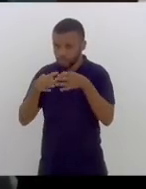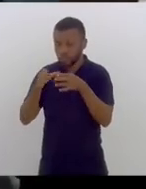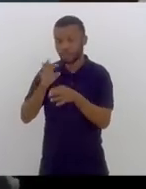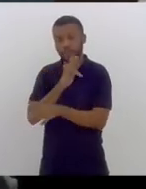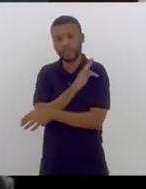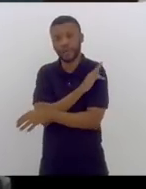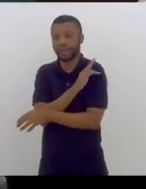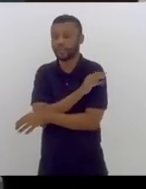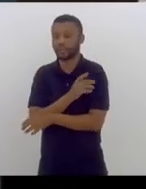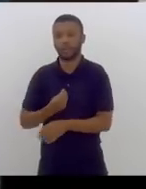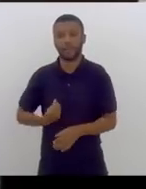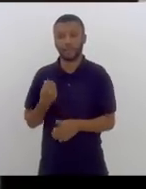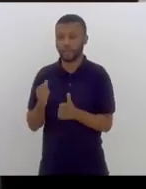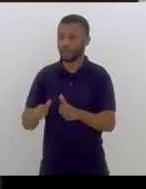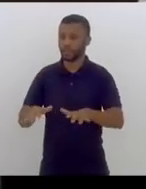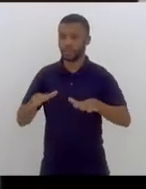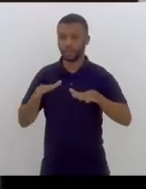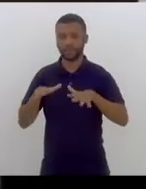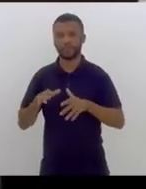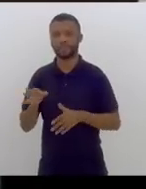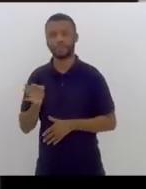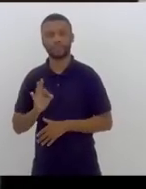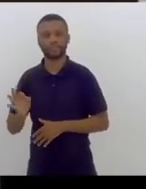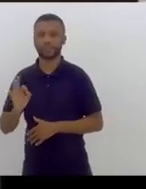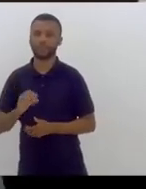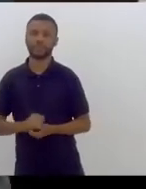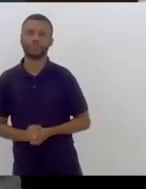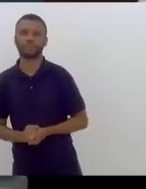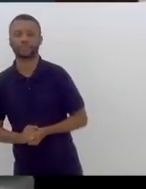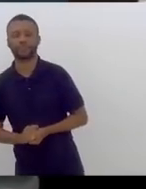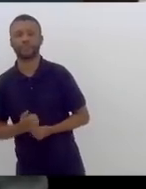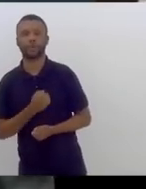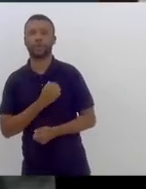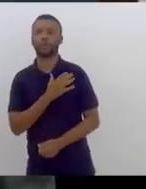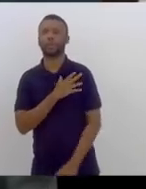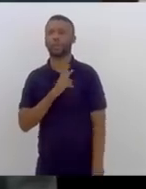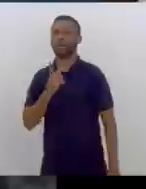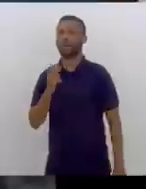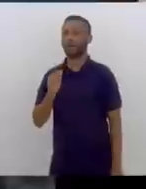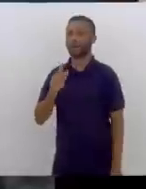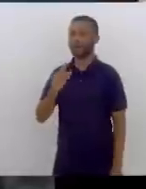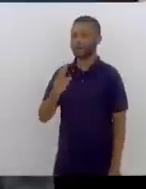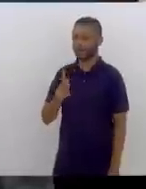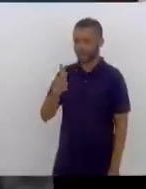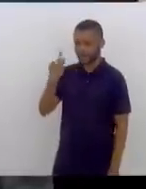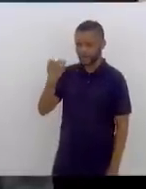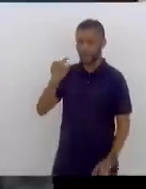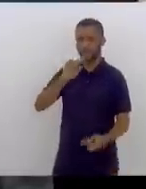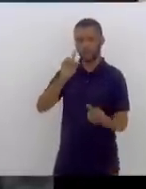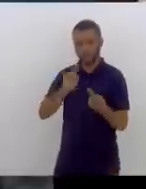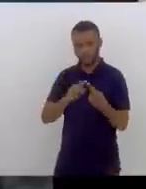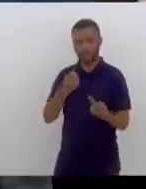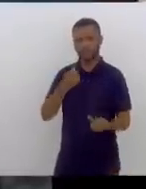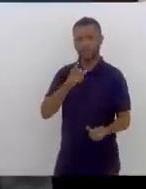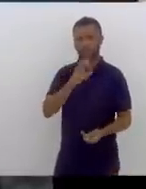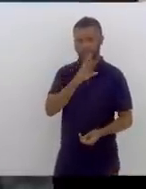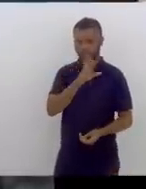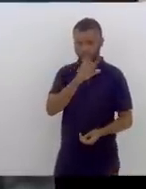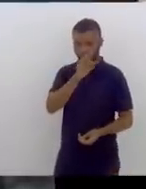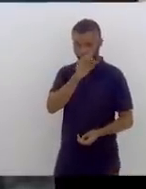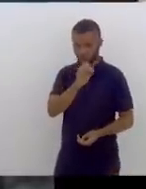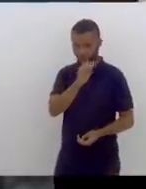nessa audiência pública então o Coronel ralic ou Coronel Renato Assis eles conhecem da matéria